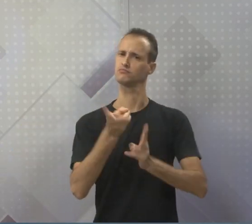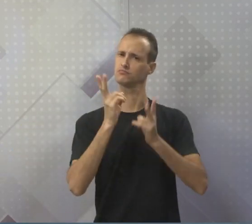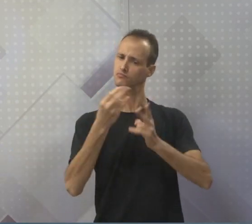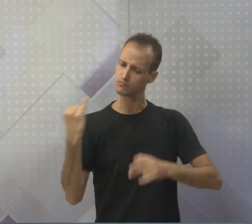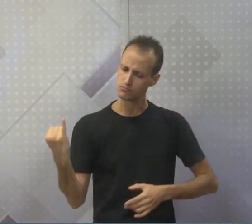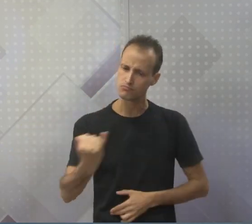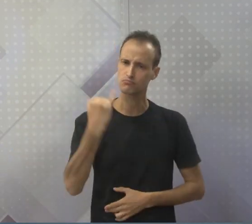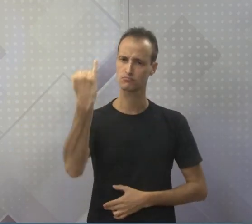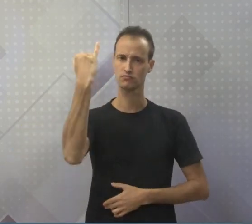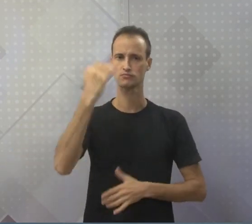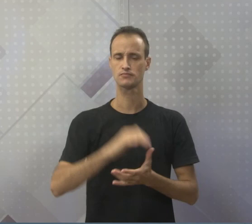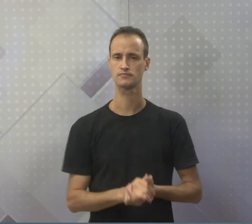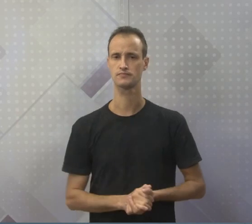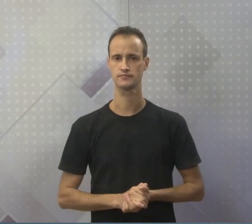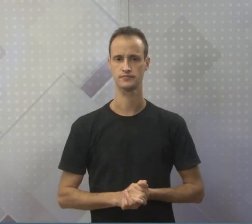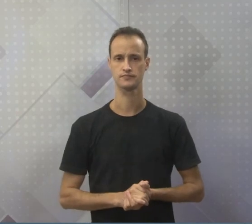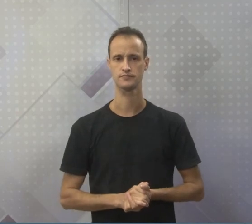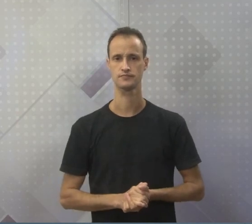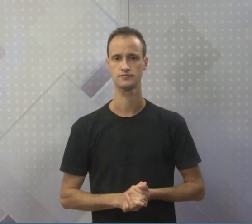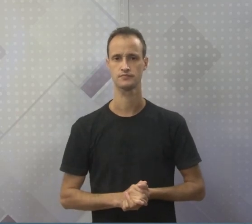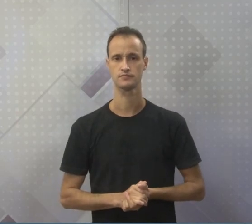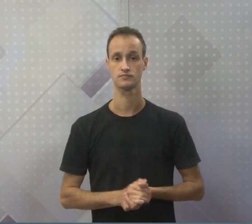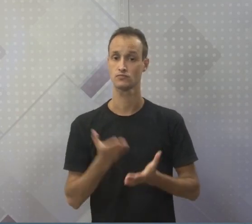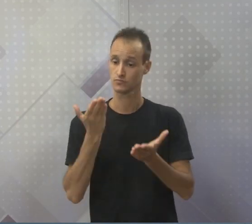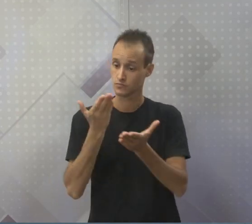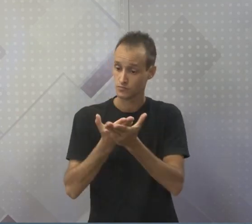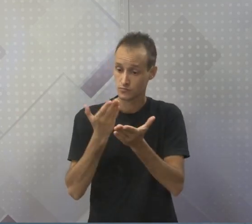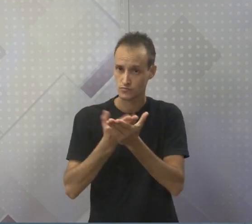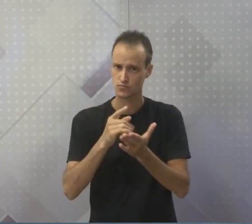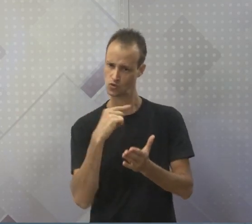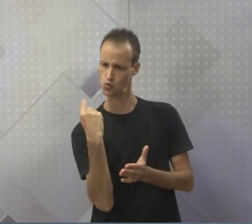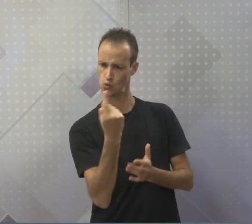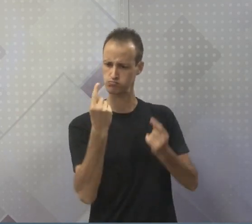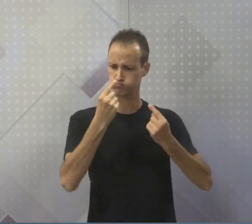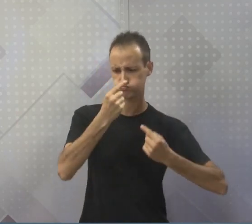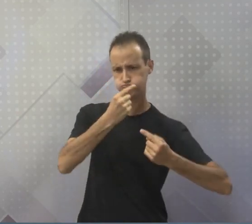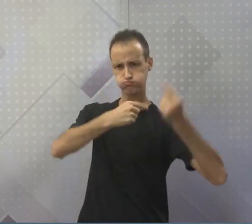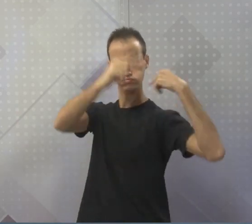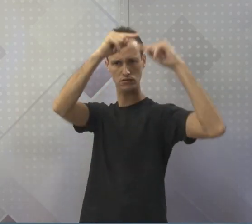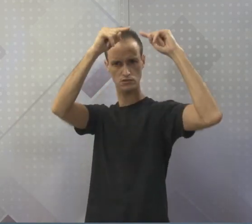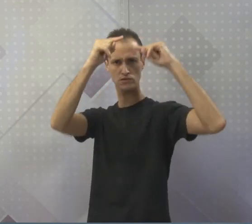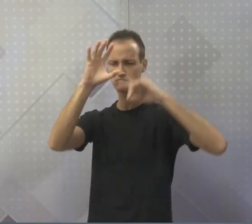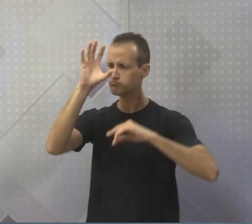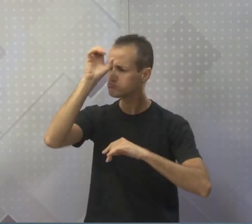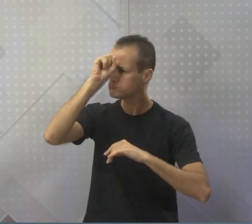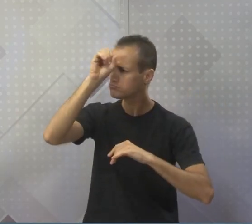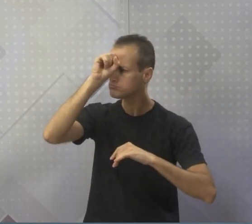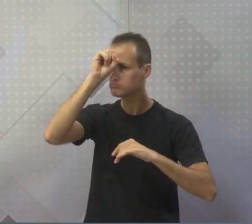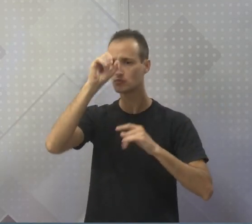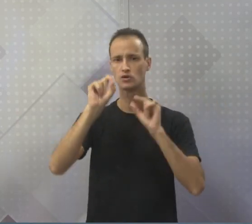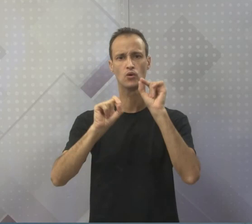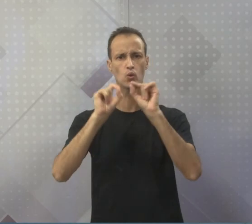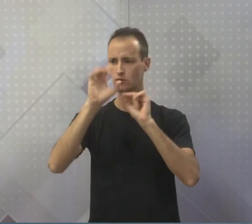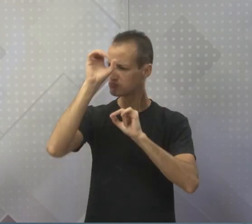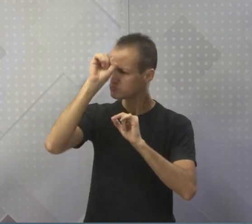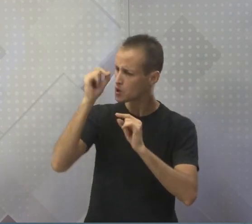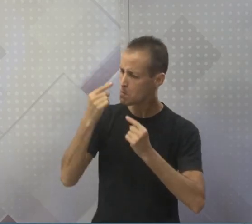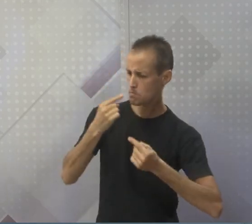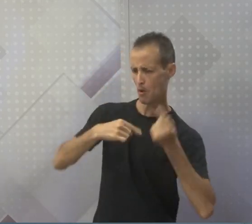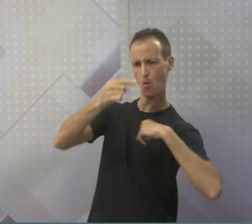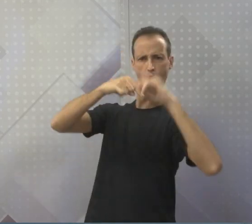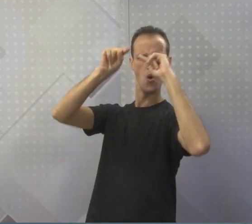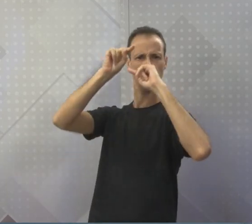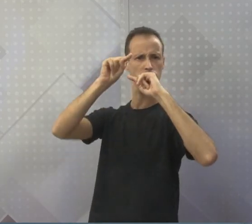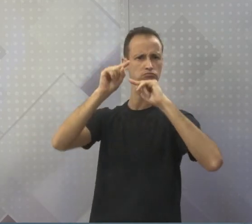sempre vale a pena, né? É o estudo que vai nos levar ao conhecimento, e o conhecimento leva a gente para